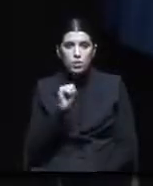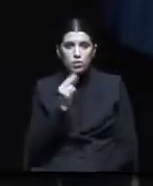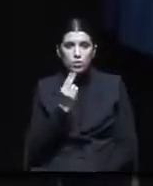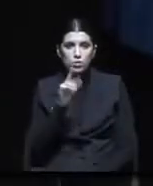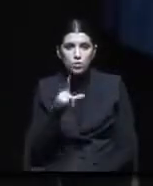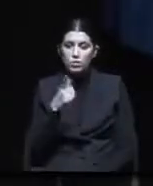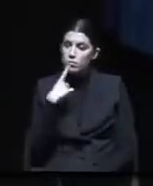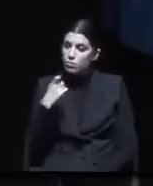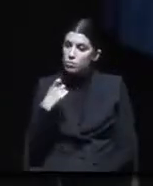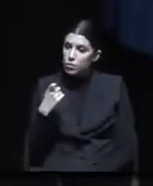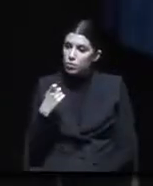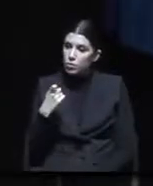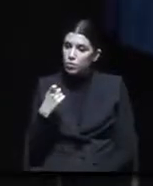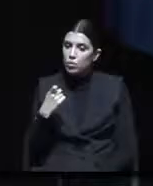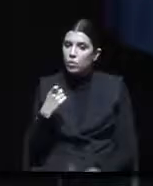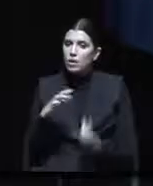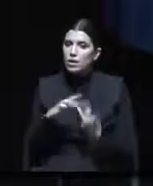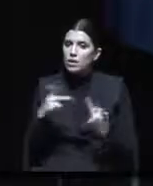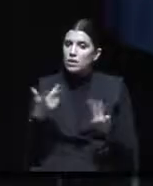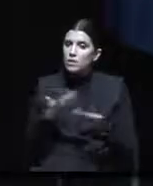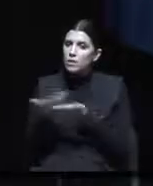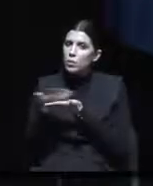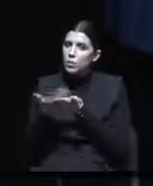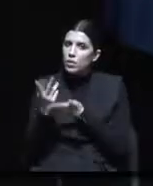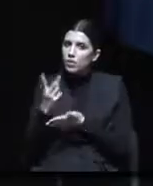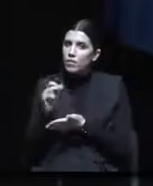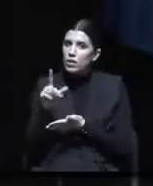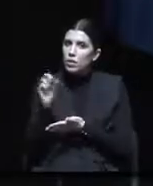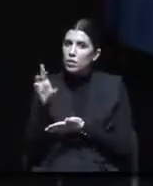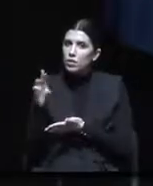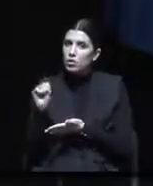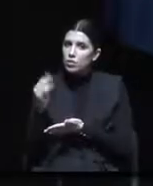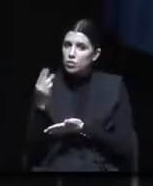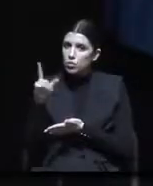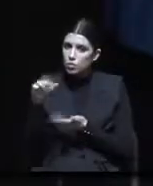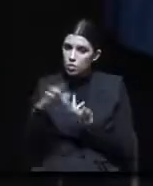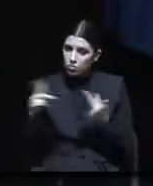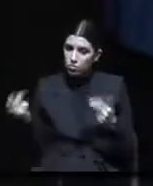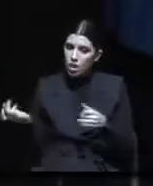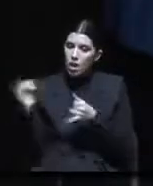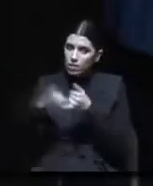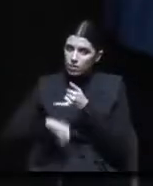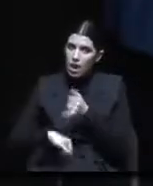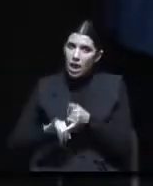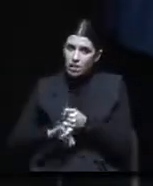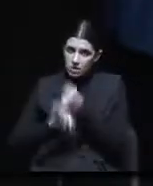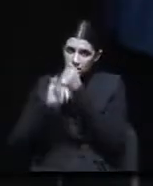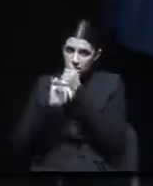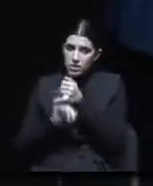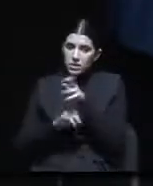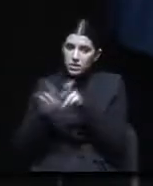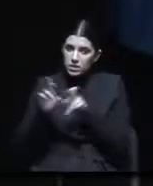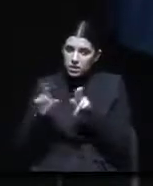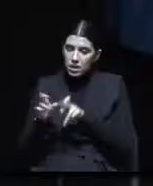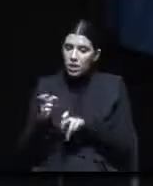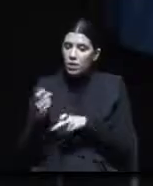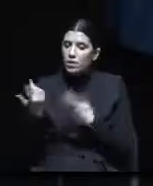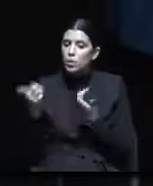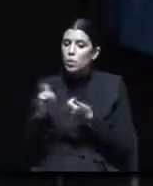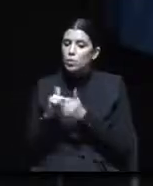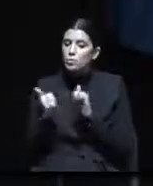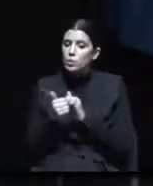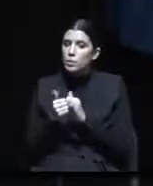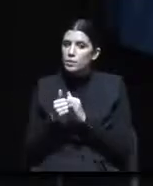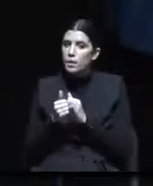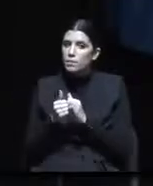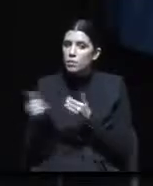autarquia promovido junto da Valor Sul, de que é acionista, para saber como tenciona resolver os problemas do aterro sanitário de Mato da